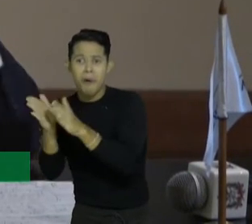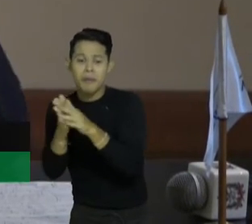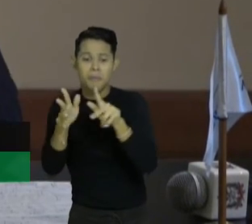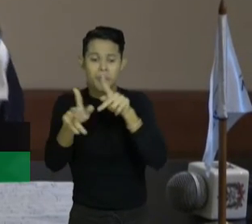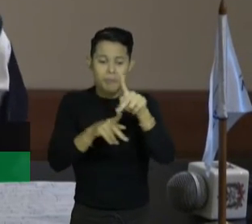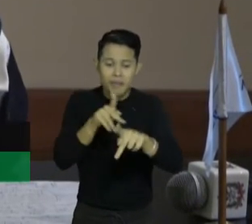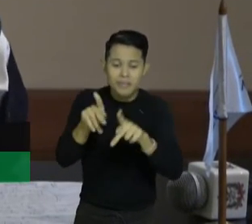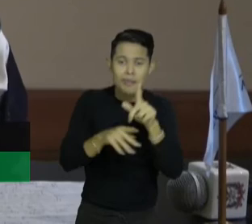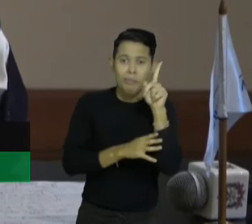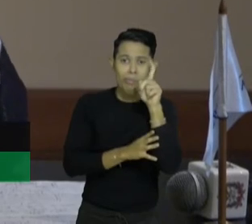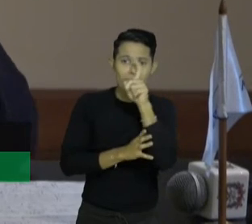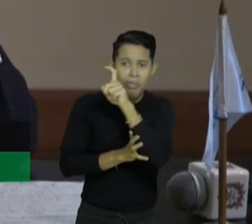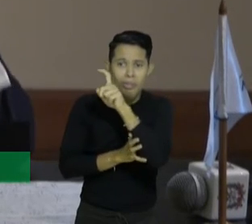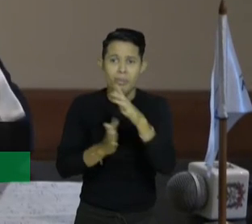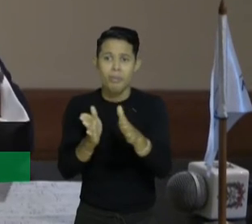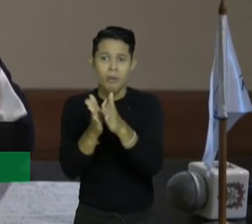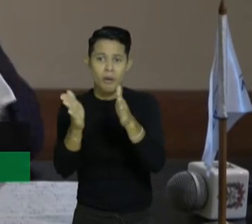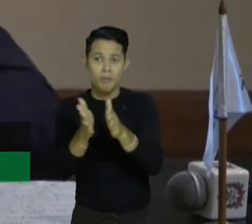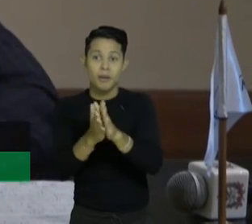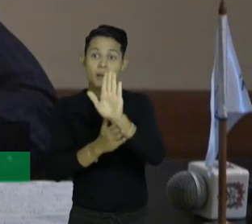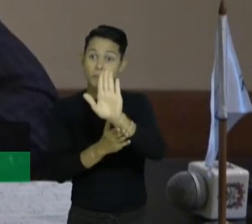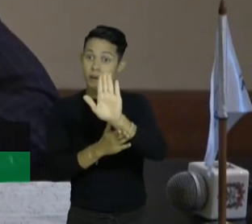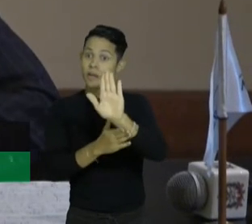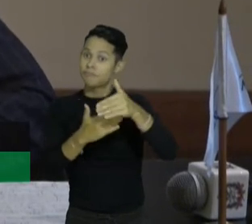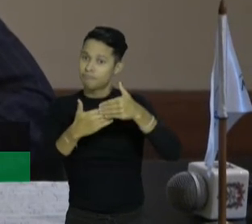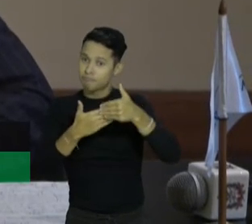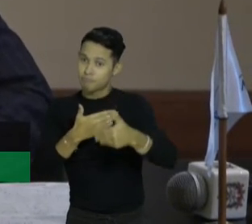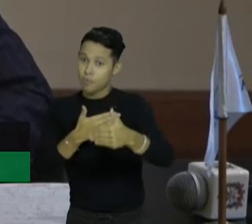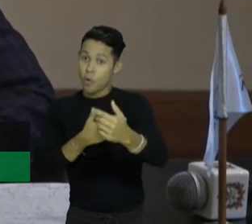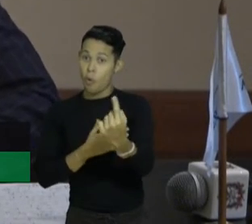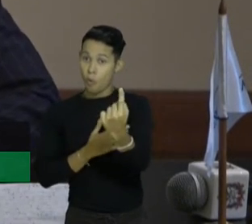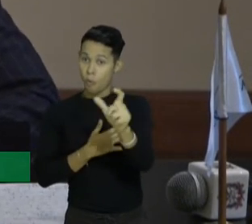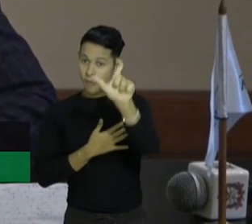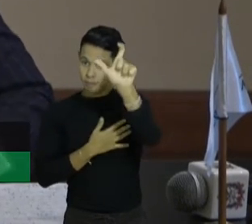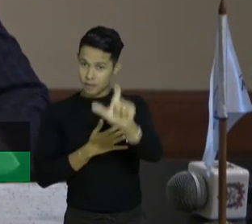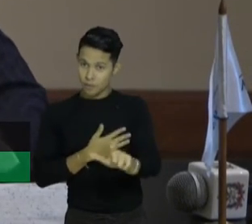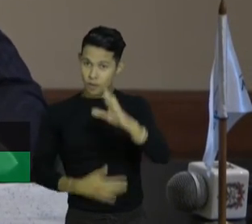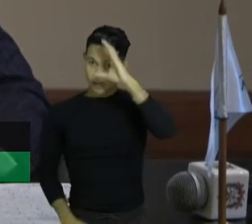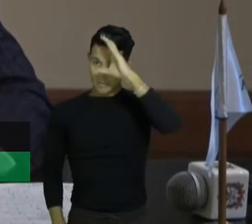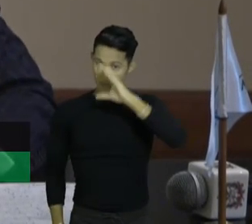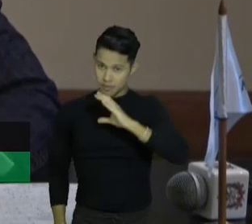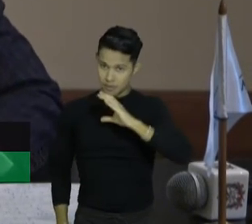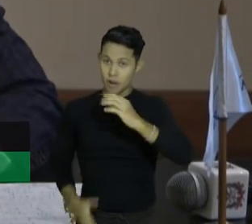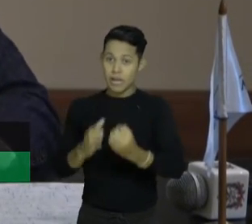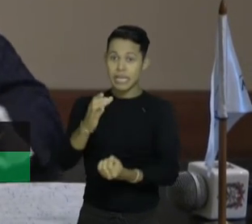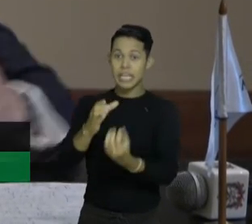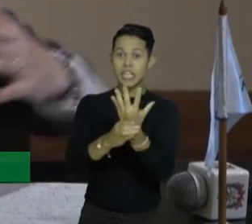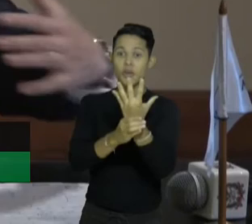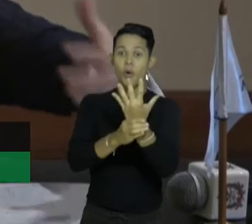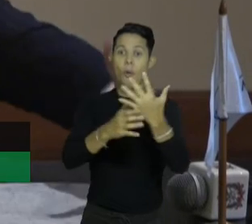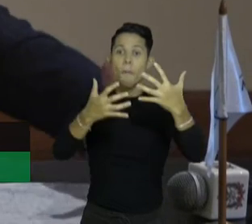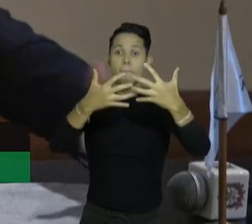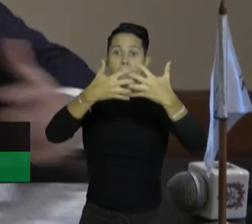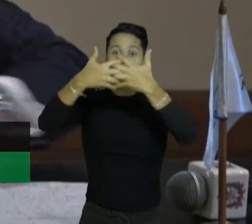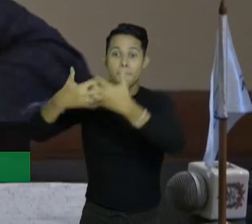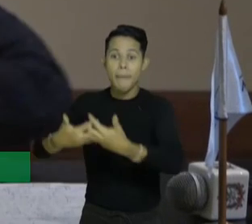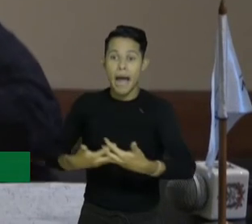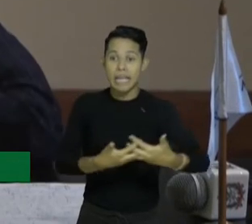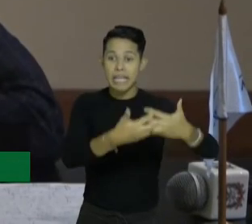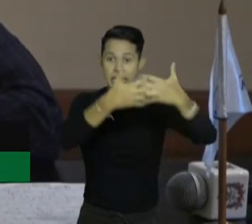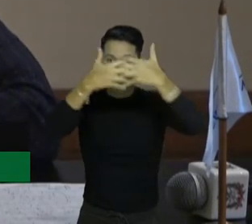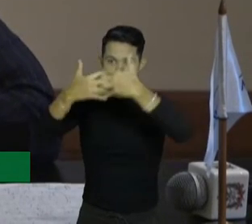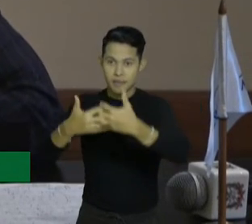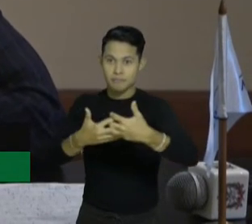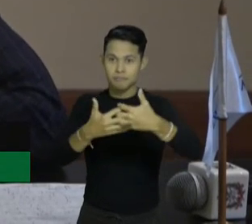dificuldade até que um dia um cidadão desse país um gênio criou uma máquina ele instalou um galpão no